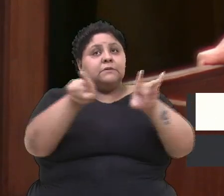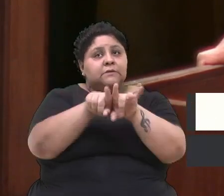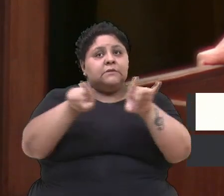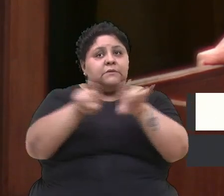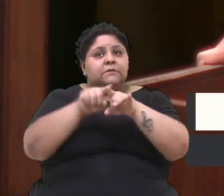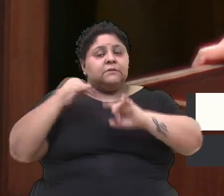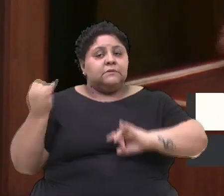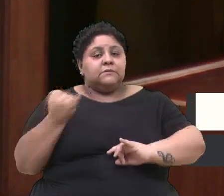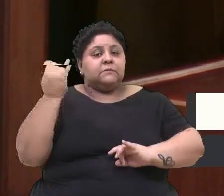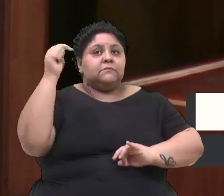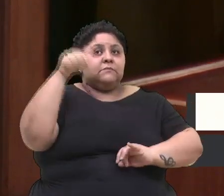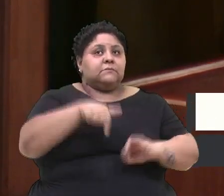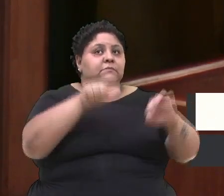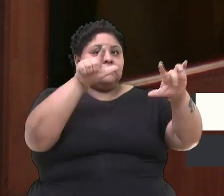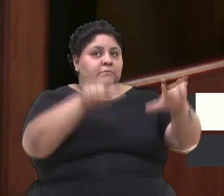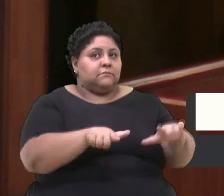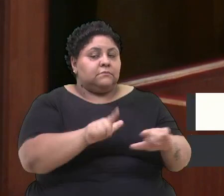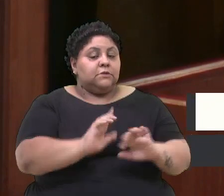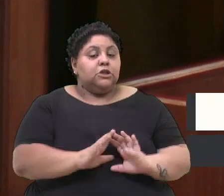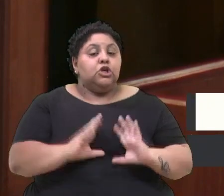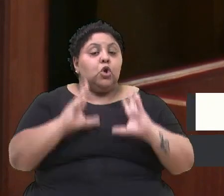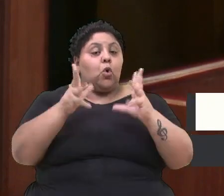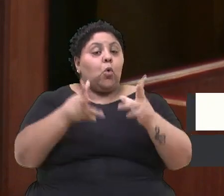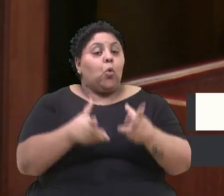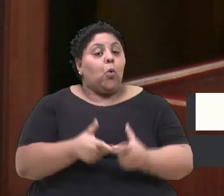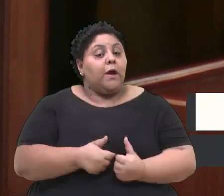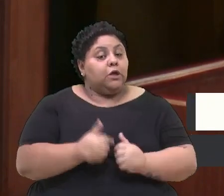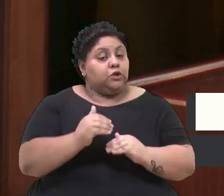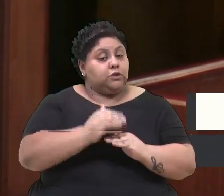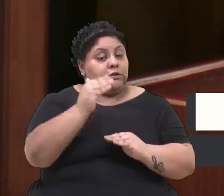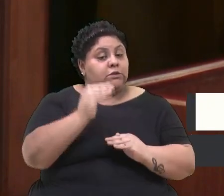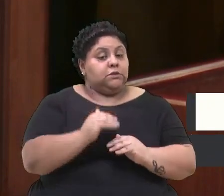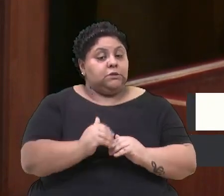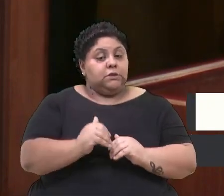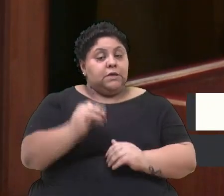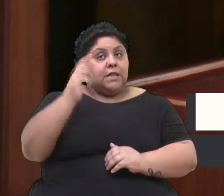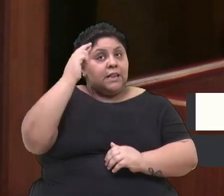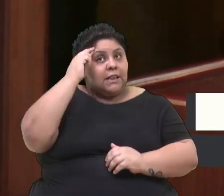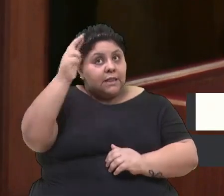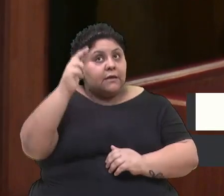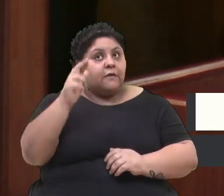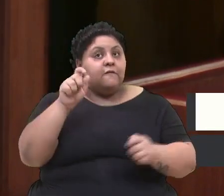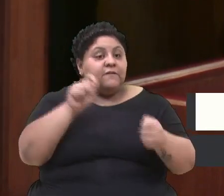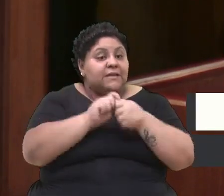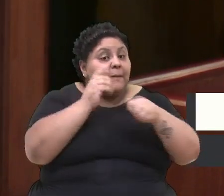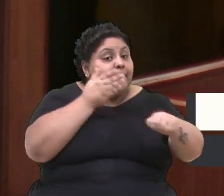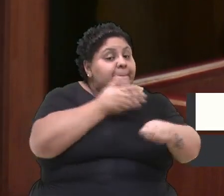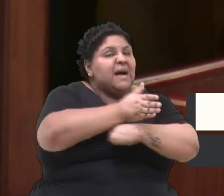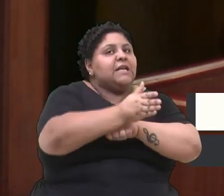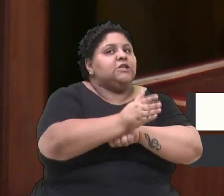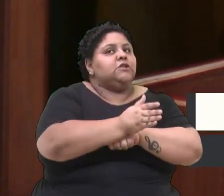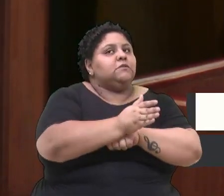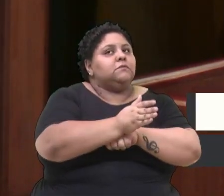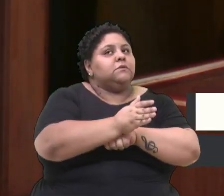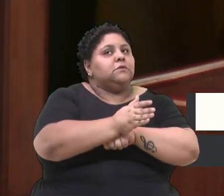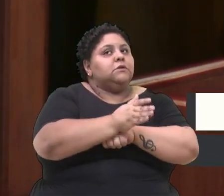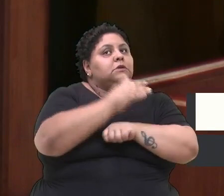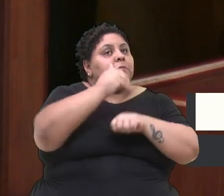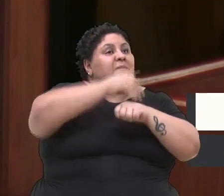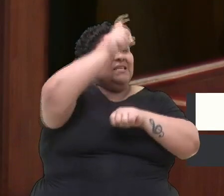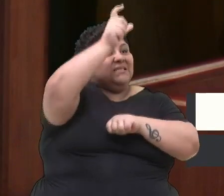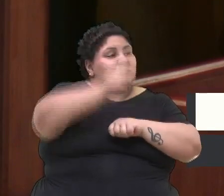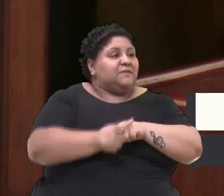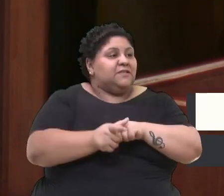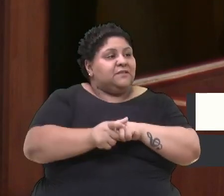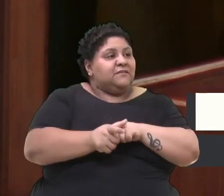neste passo. E quanto mais autoridades envolvidas, quanto mais pessoas da